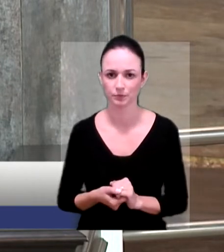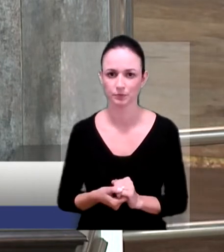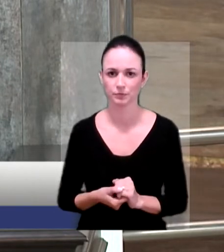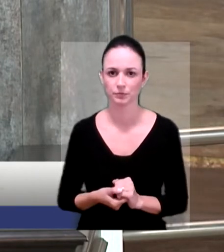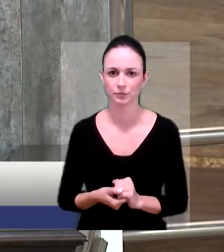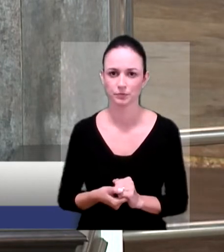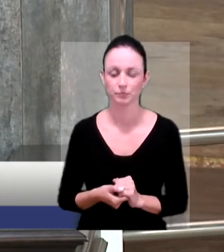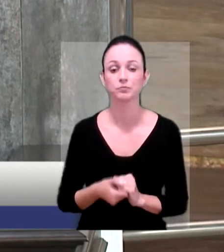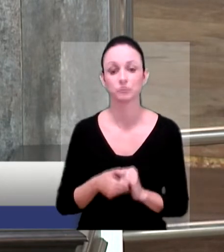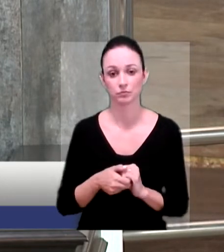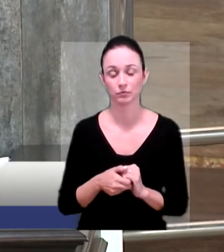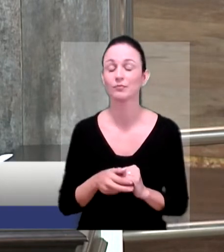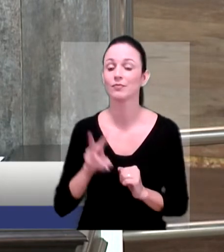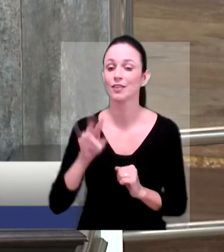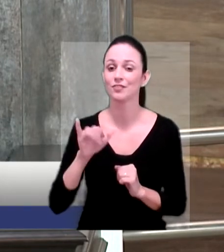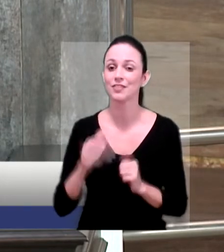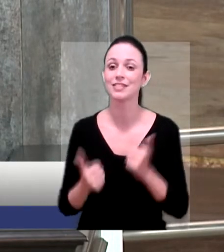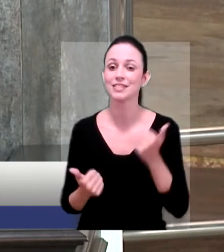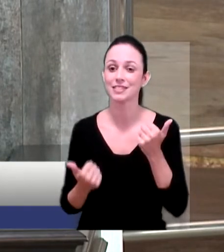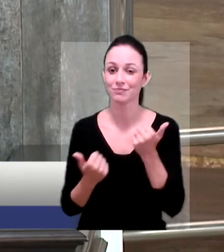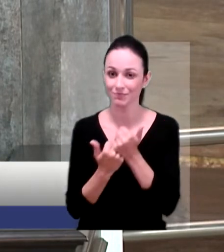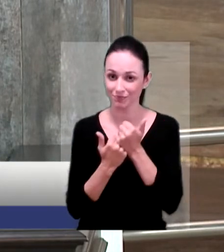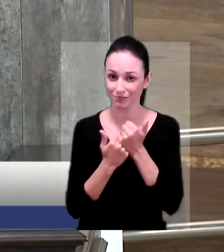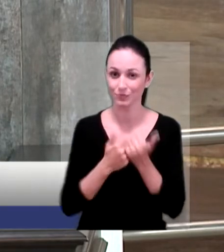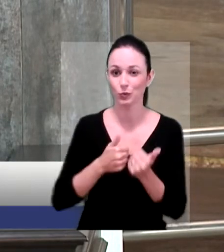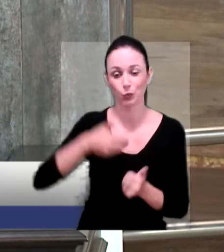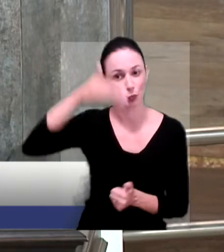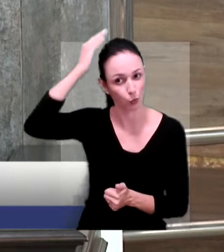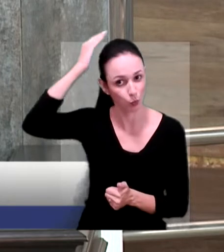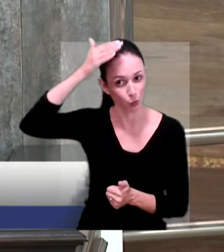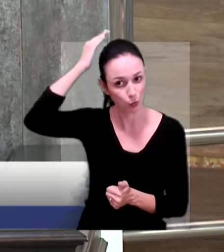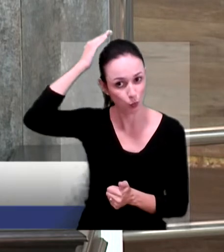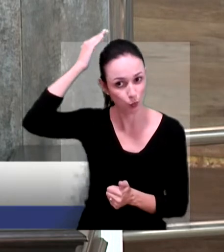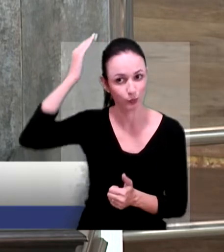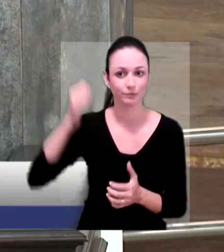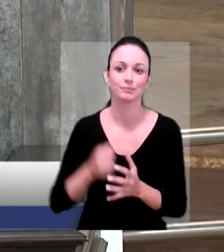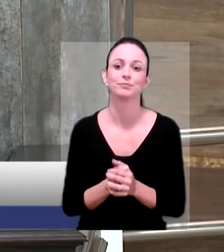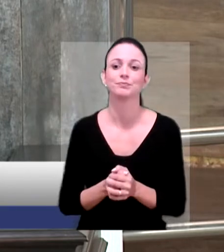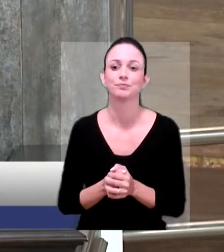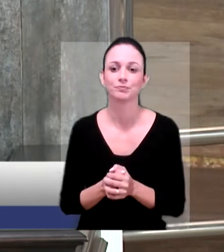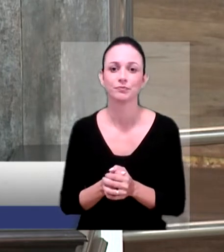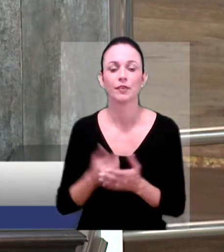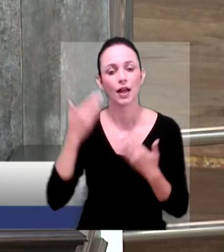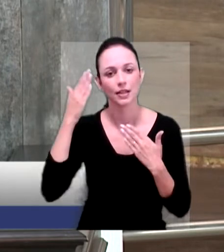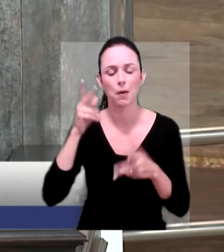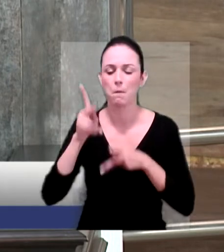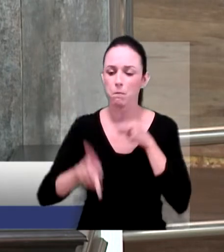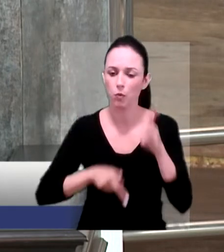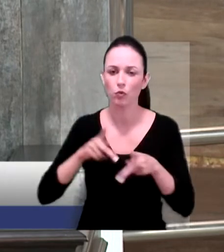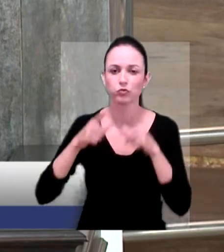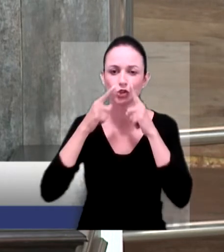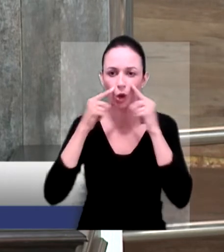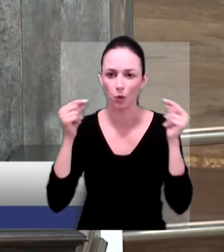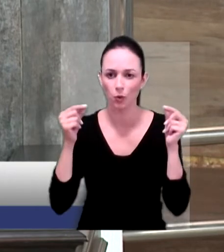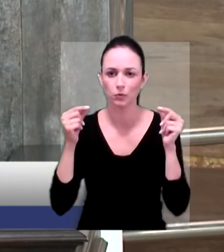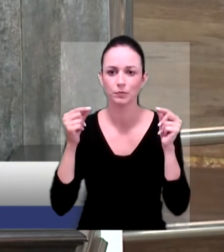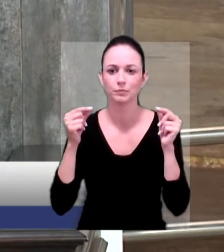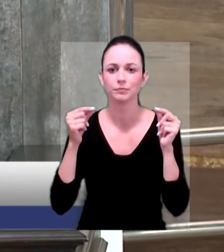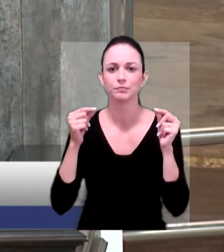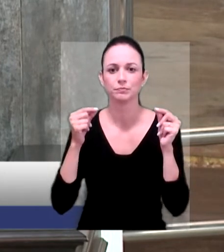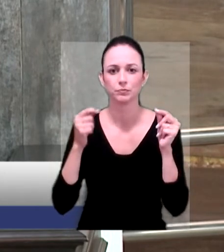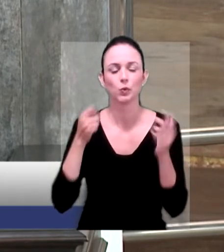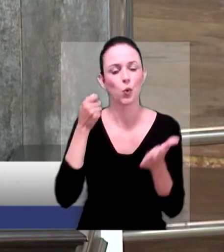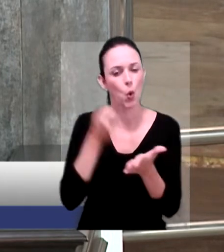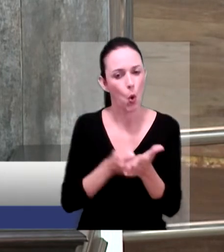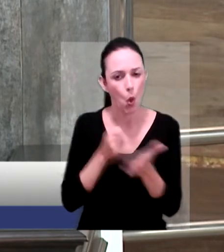Bauab, quero agradecer a toda a população jauense que luta, que reivindica, que